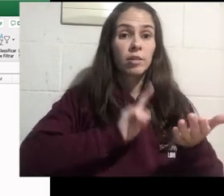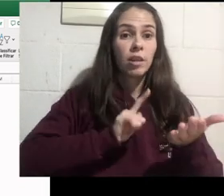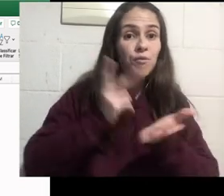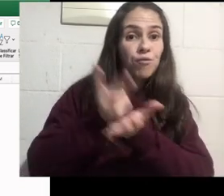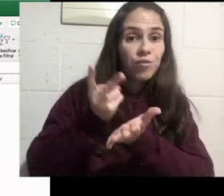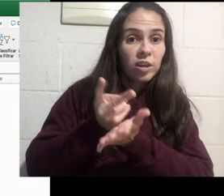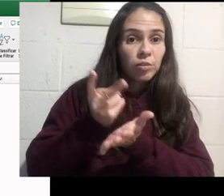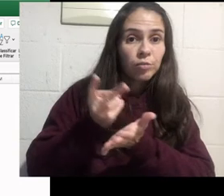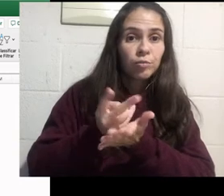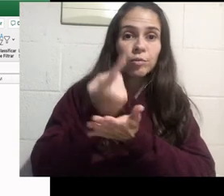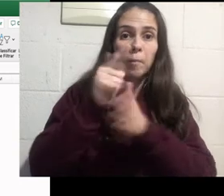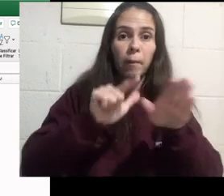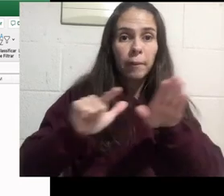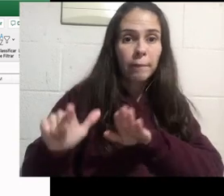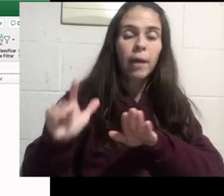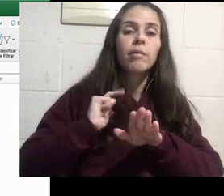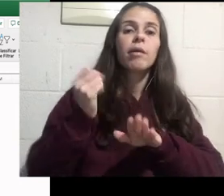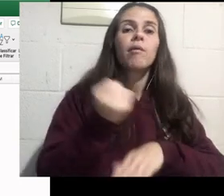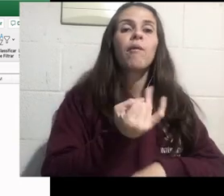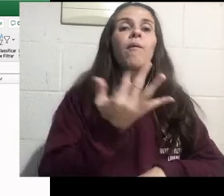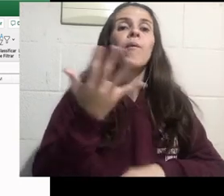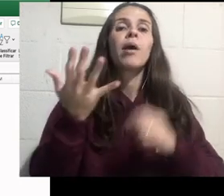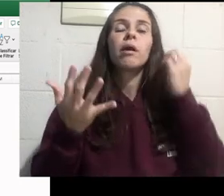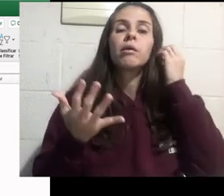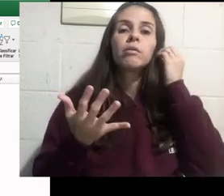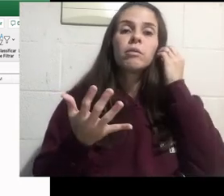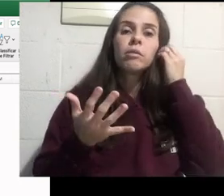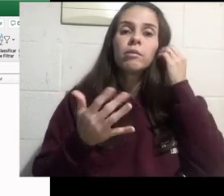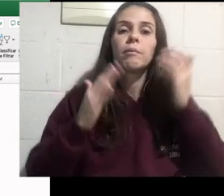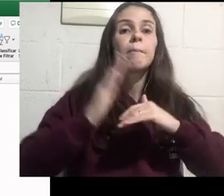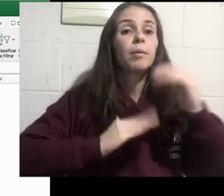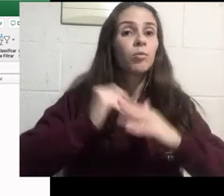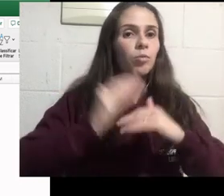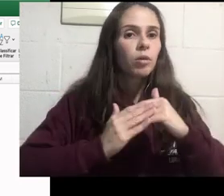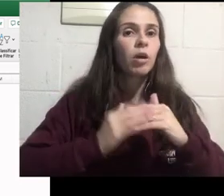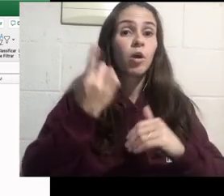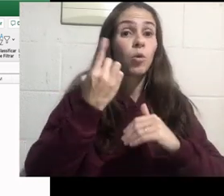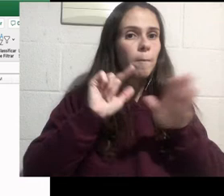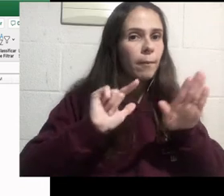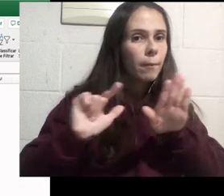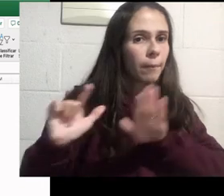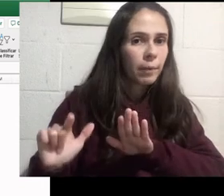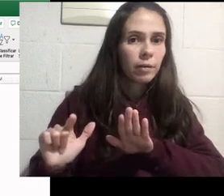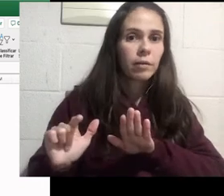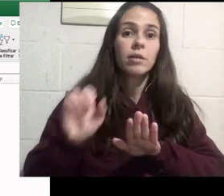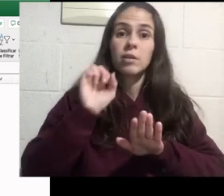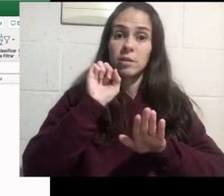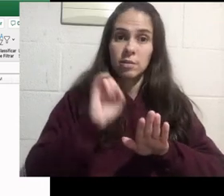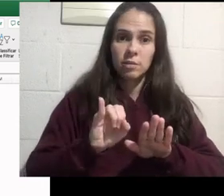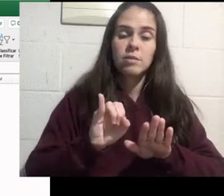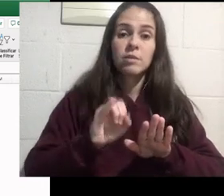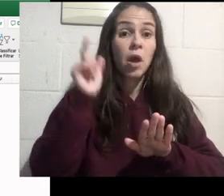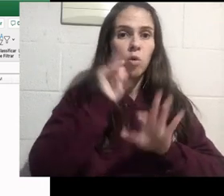por semana, aí eu tenho a quantidade que foi produzida naquela semana, que se tudo der certo vai